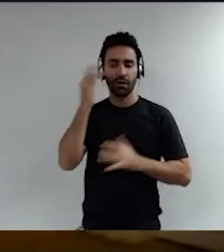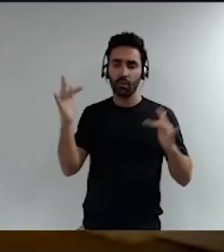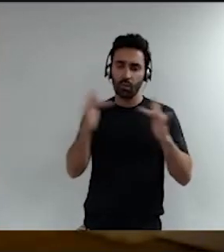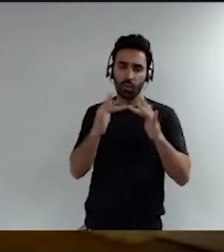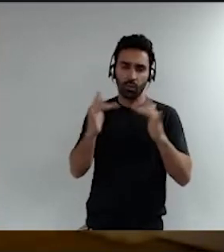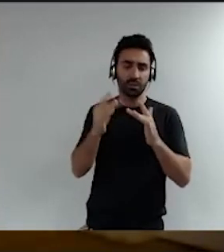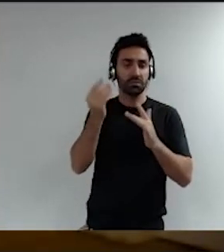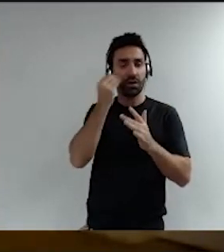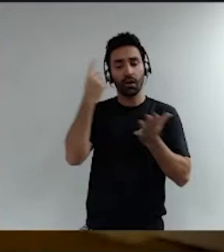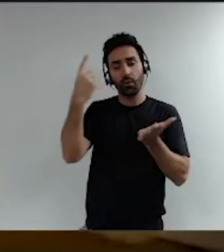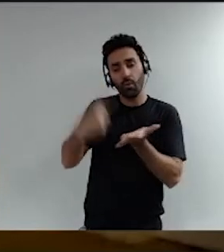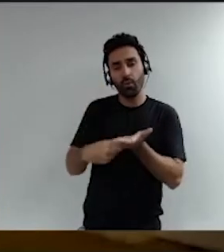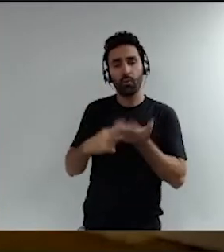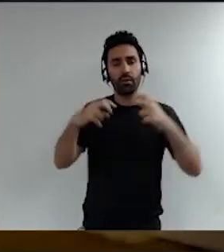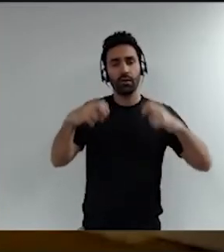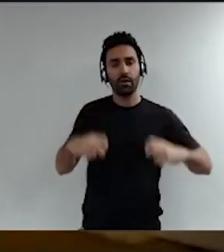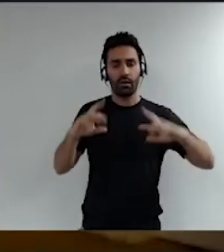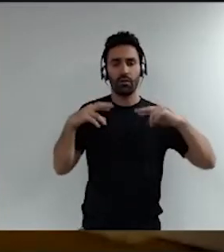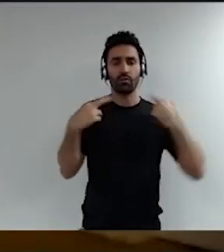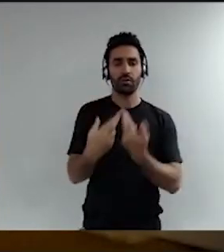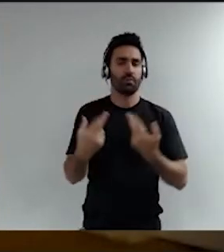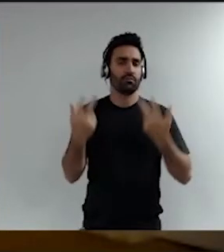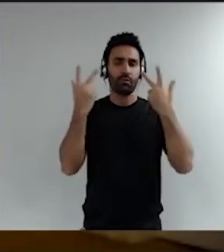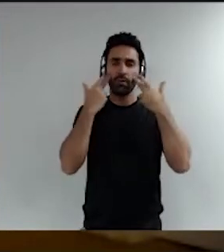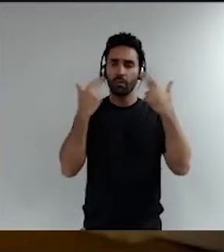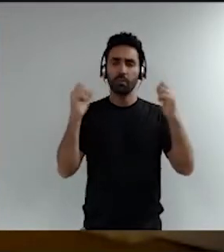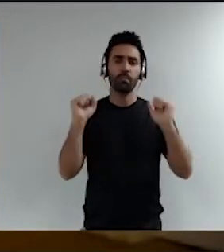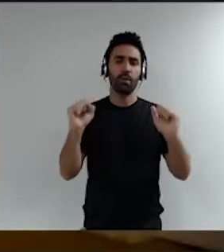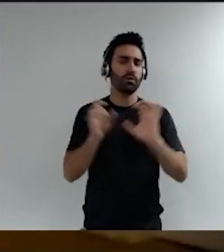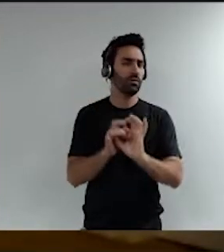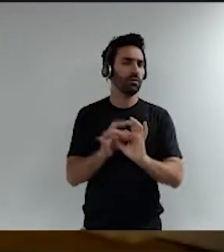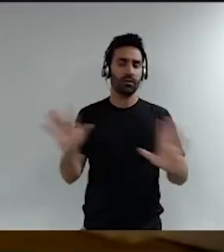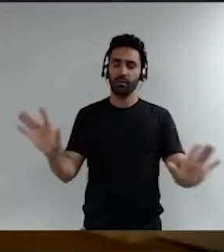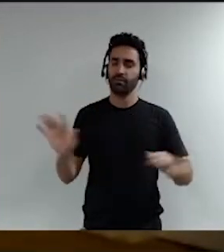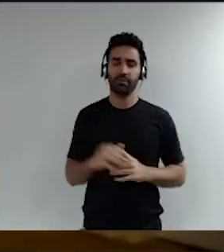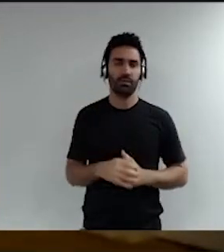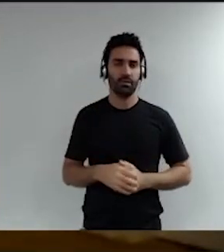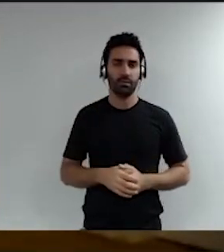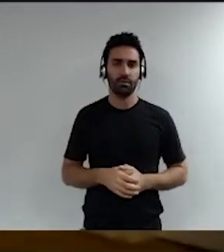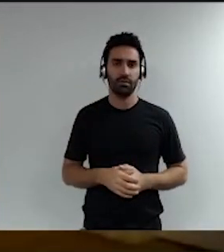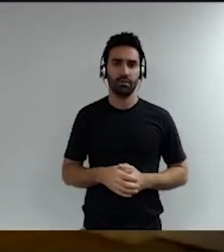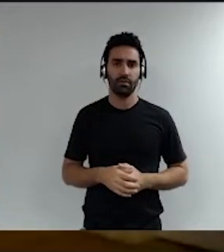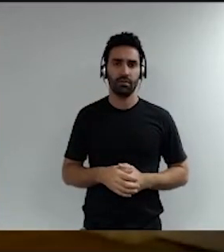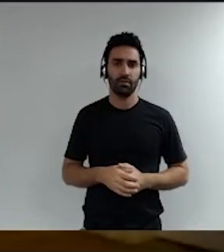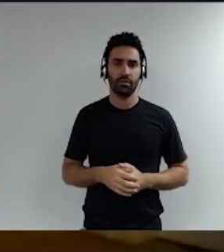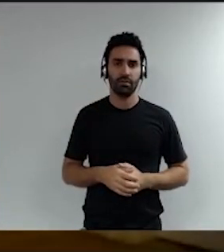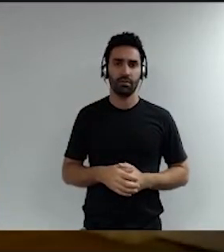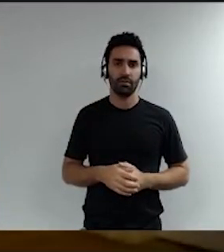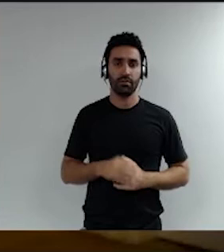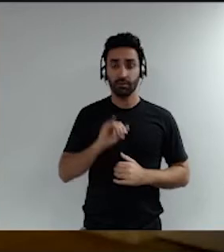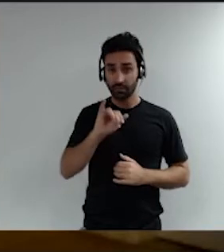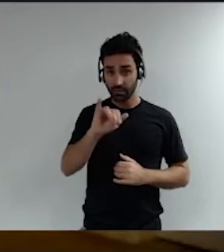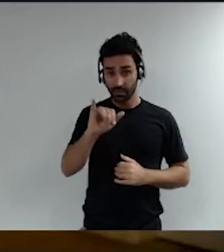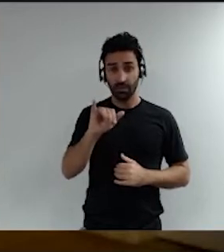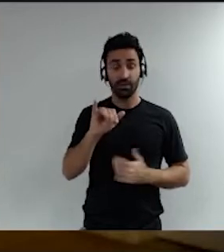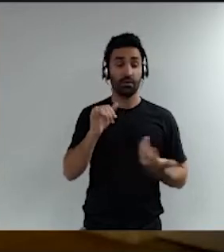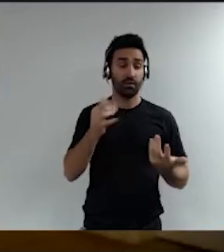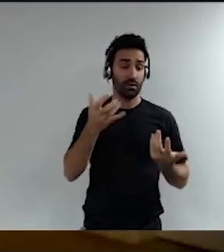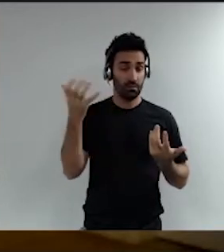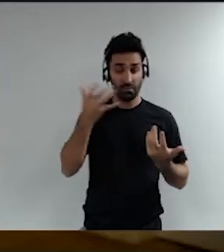audiência, pode tentar. É legítimo a tentativa de influenciar